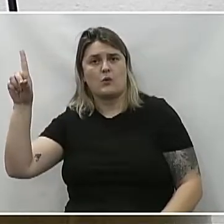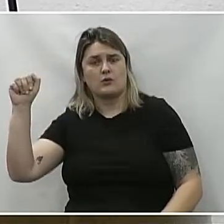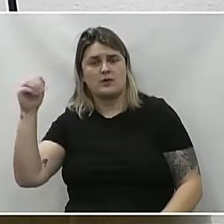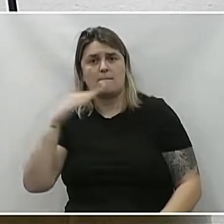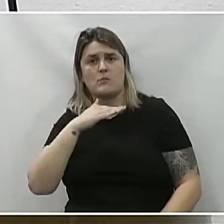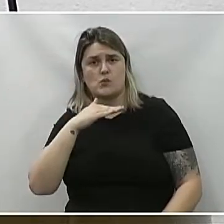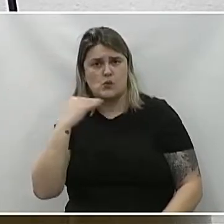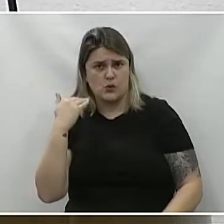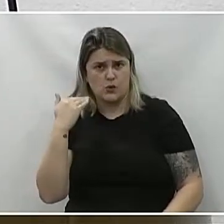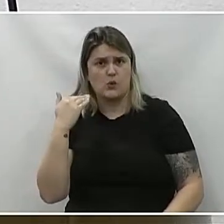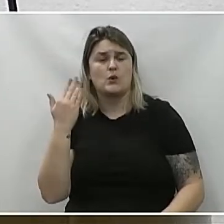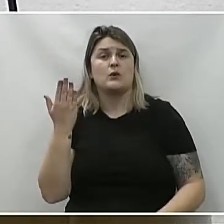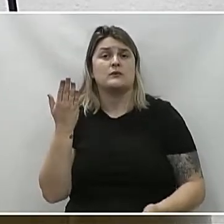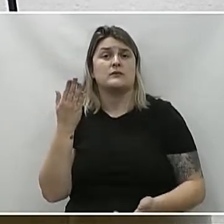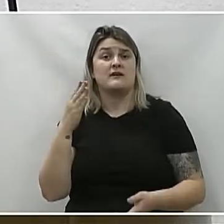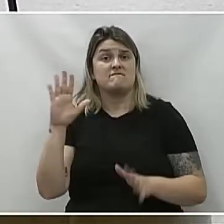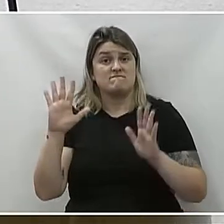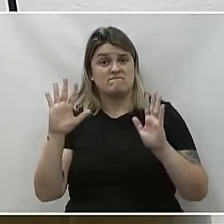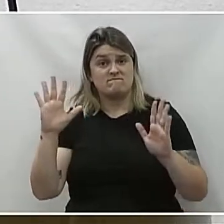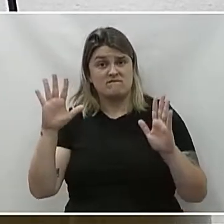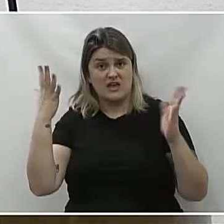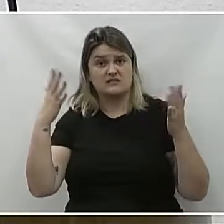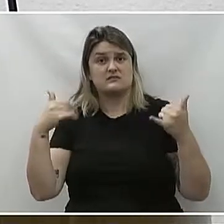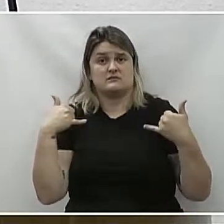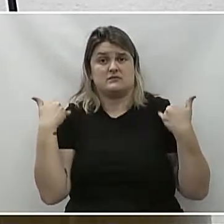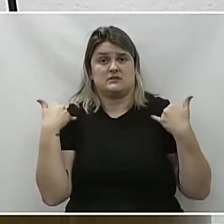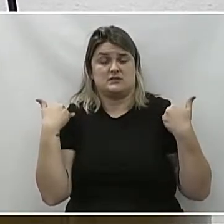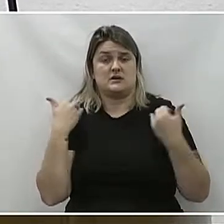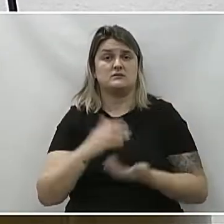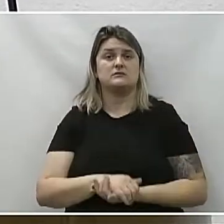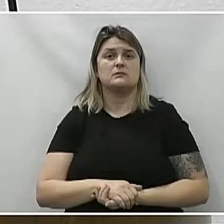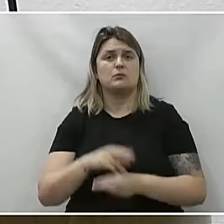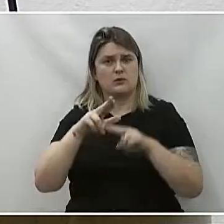festa de aniversário, por intolerância.